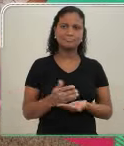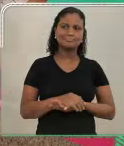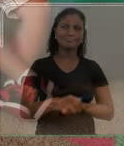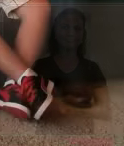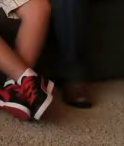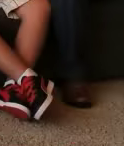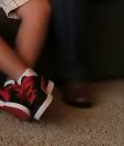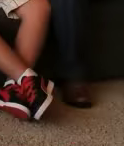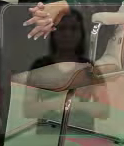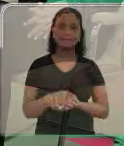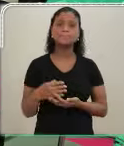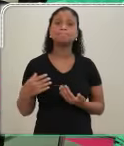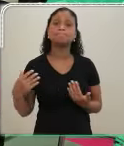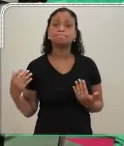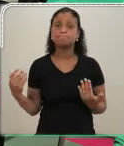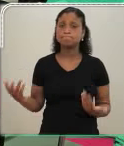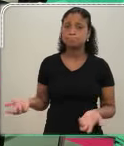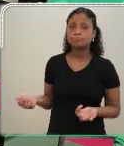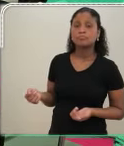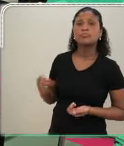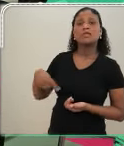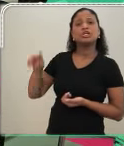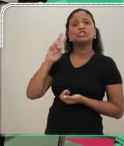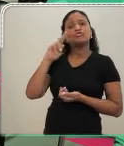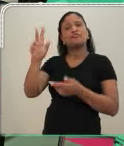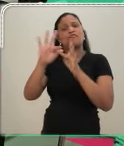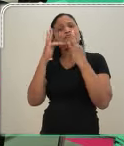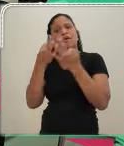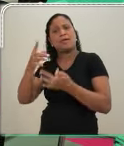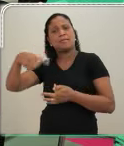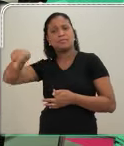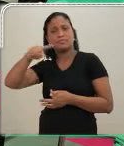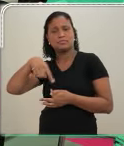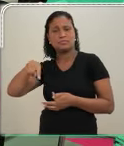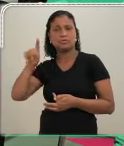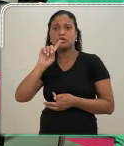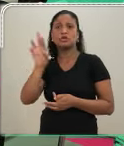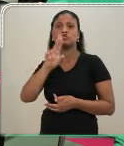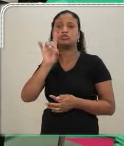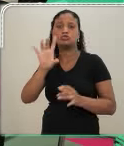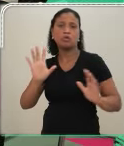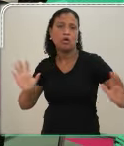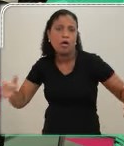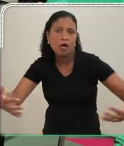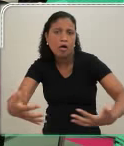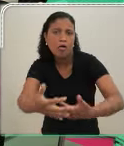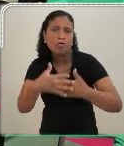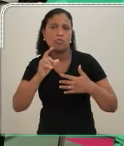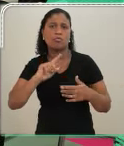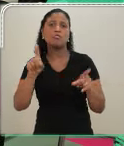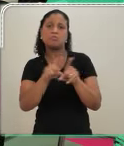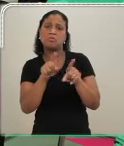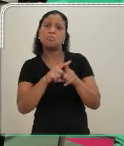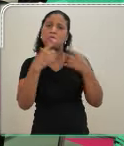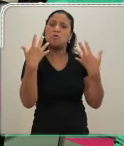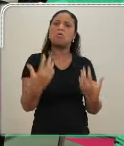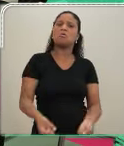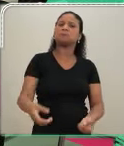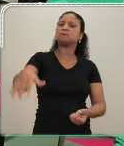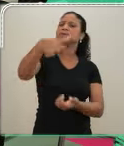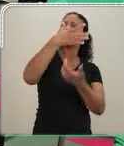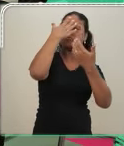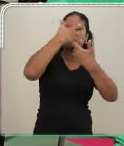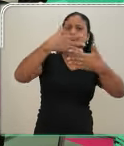meu filho é autista. Denise, a gente vê que a família de vocês não só acolheu o João Pedro, como também assume publicamente a